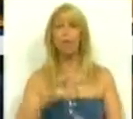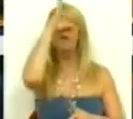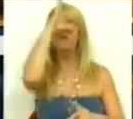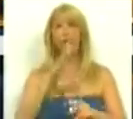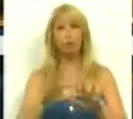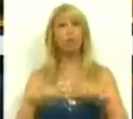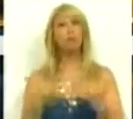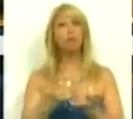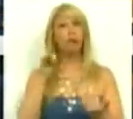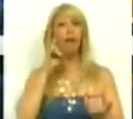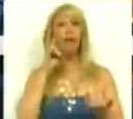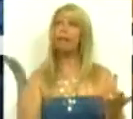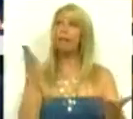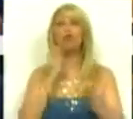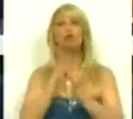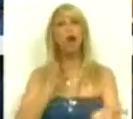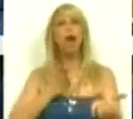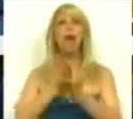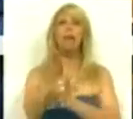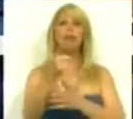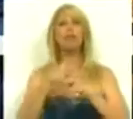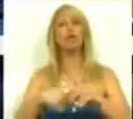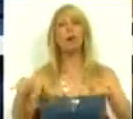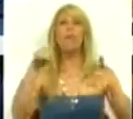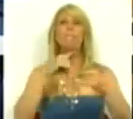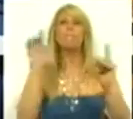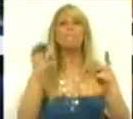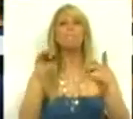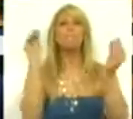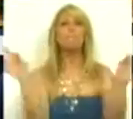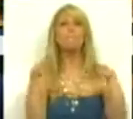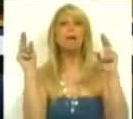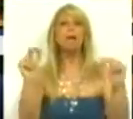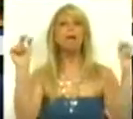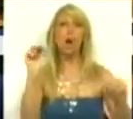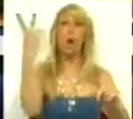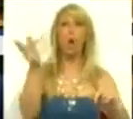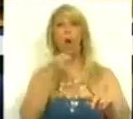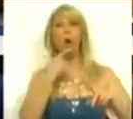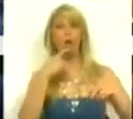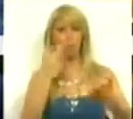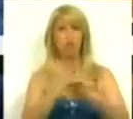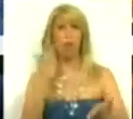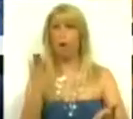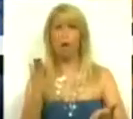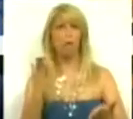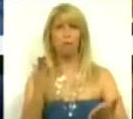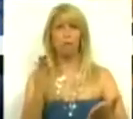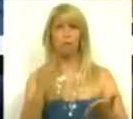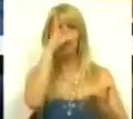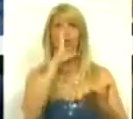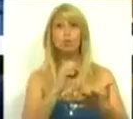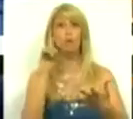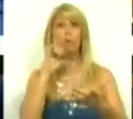não se garante por magia nem por utopia. O Estado Social não se garante com a bancarrota